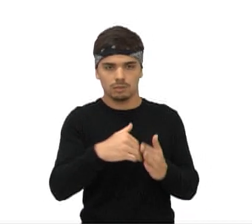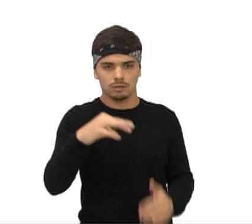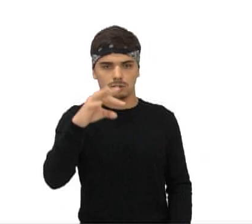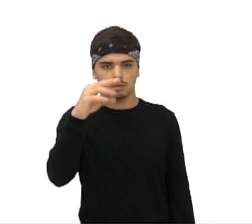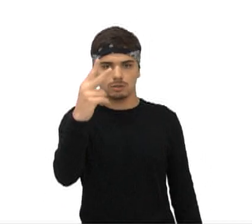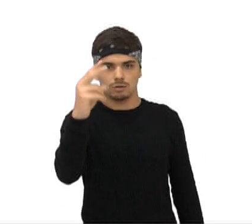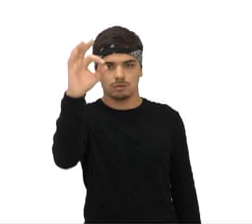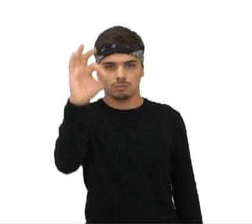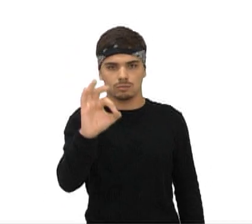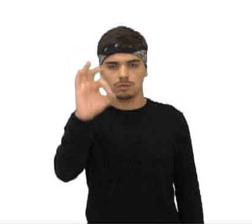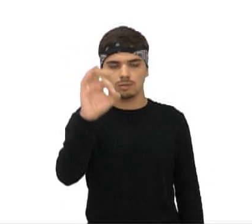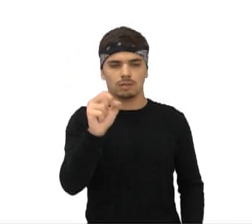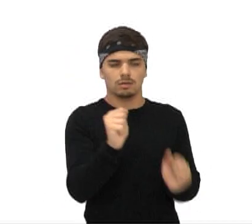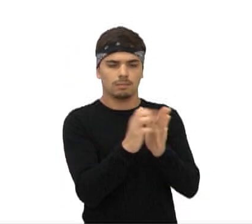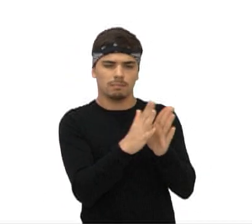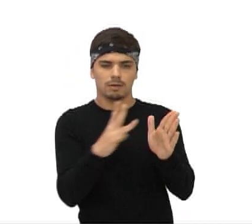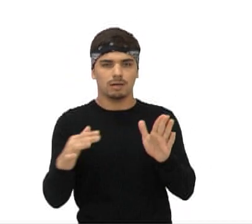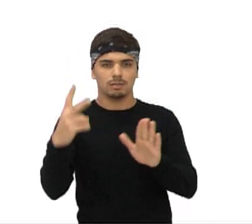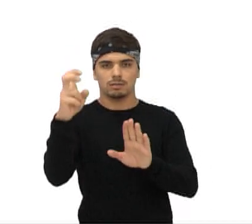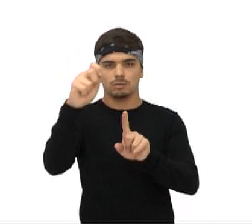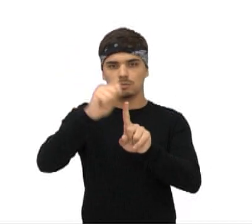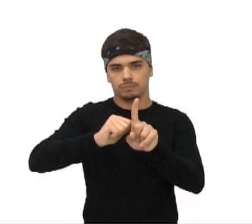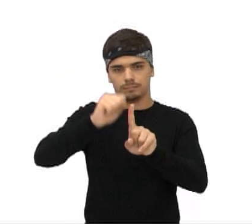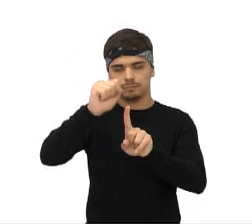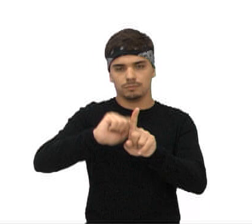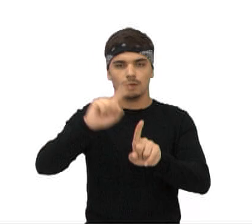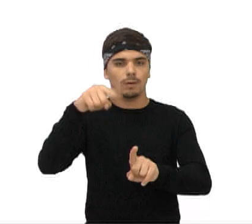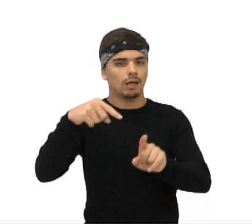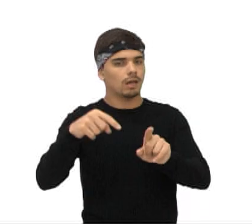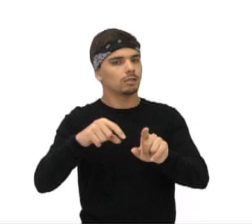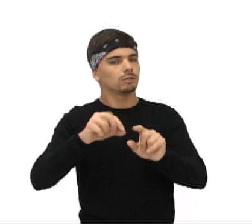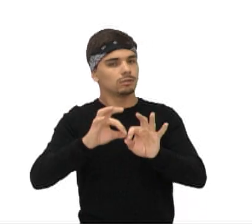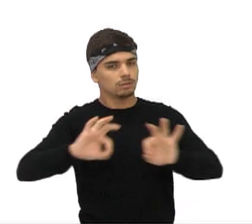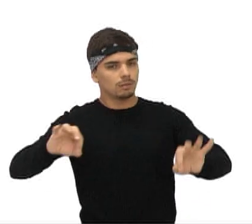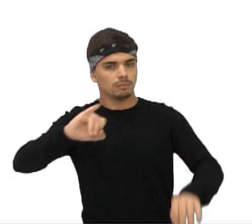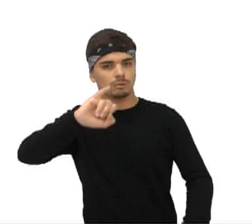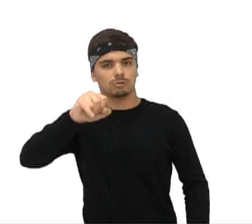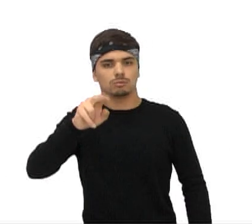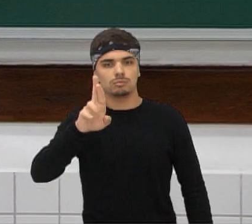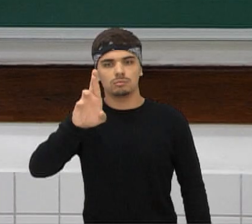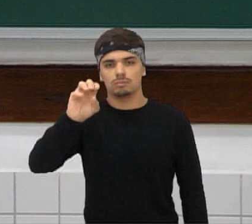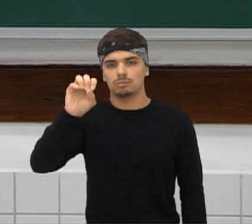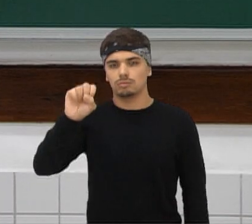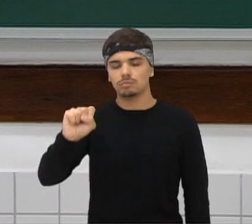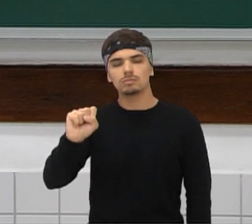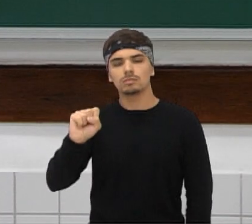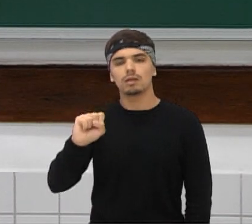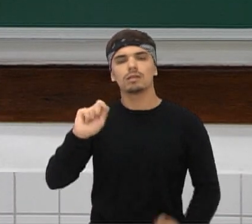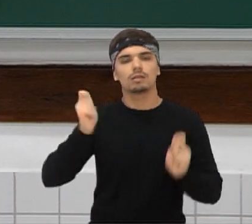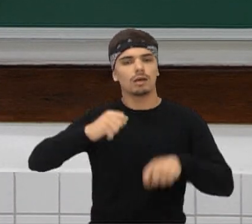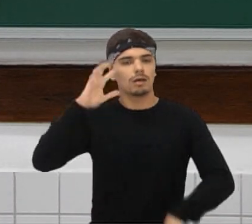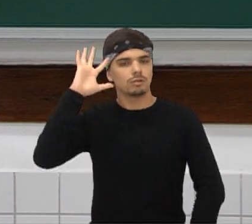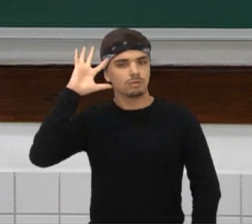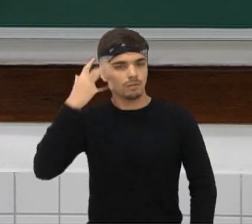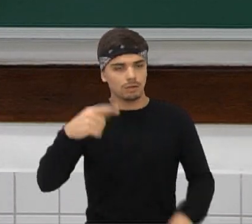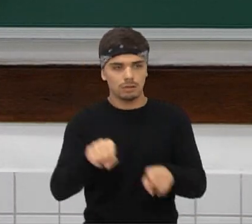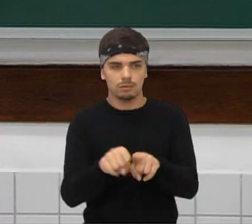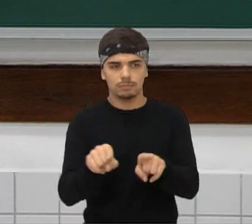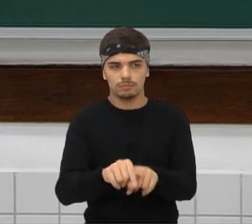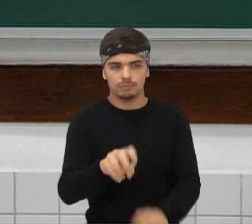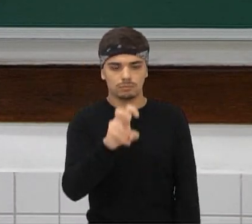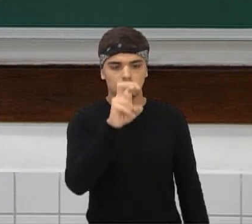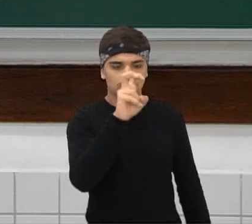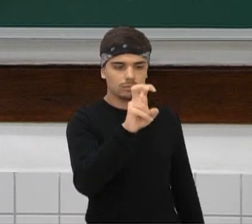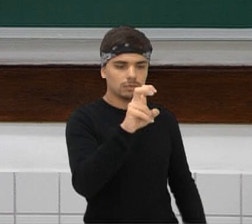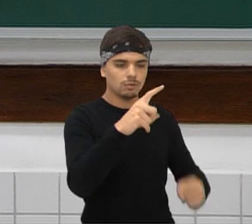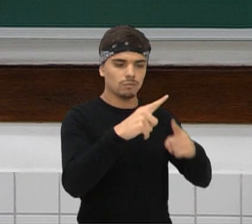2% durante 5 meses. Então, por ser juros simples, uma maneira de resolver é também fazer, ó, 5 vezes